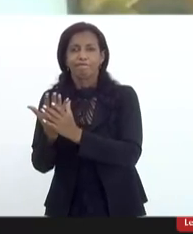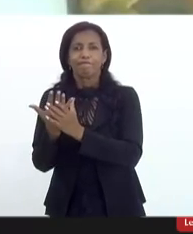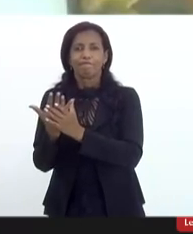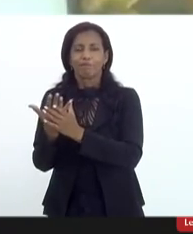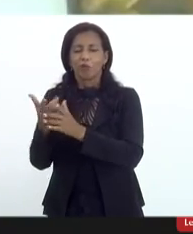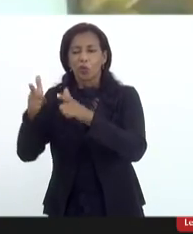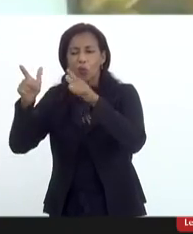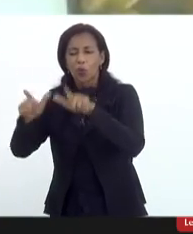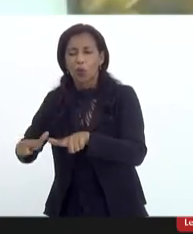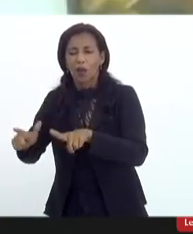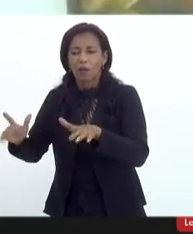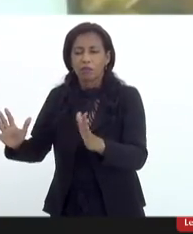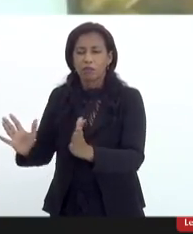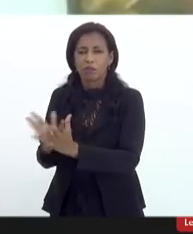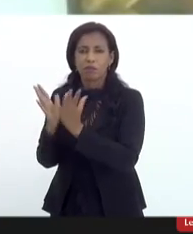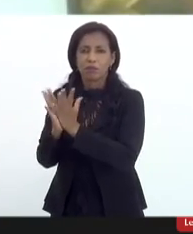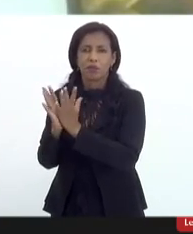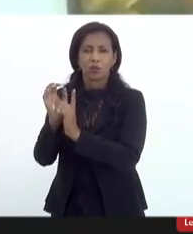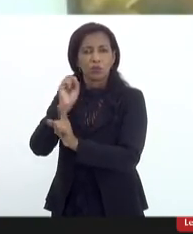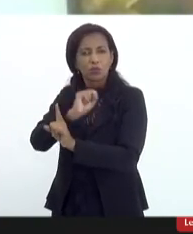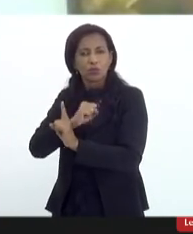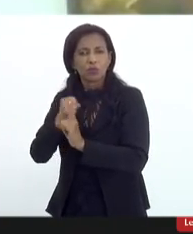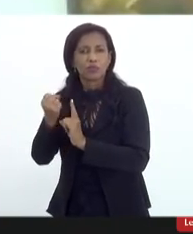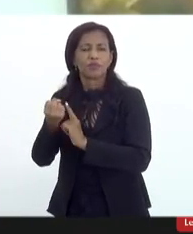alta vulnerabilidade social,